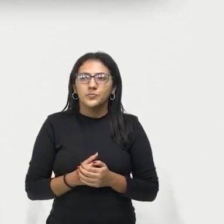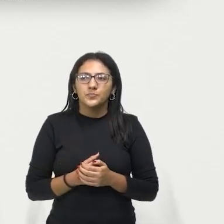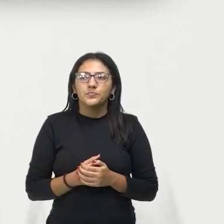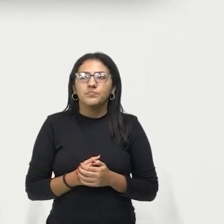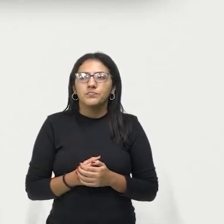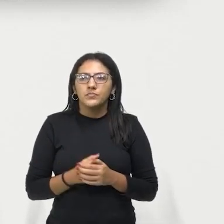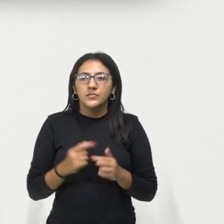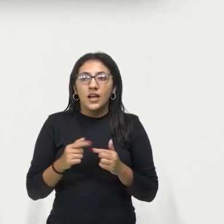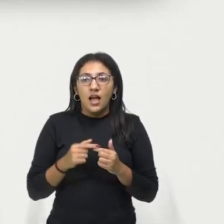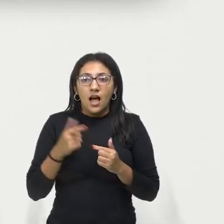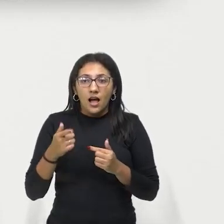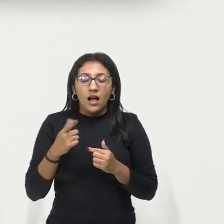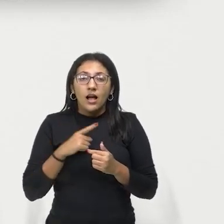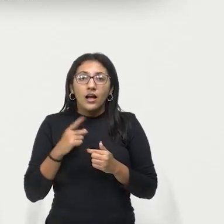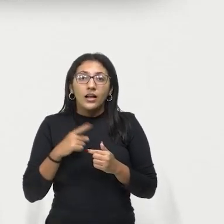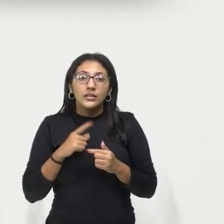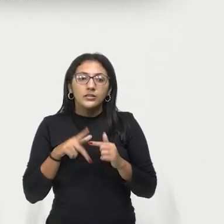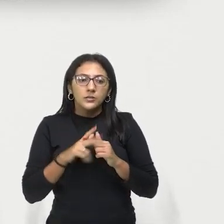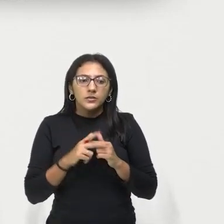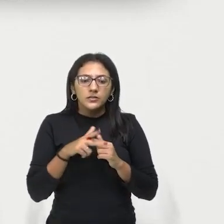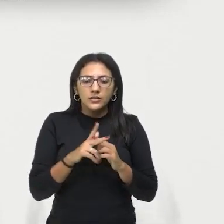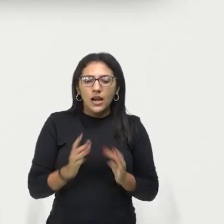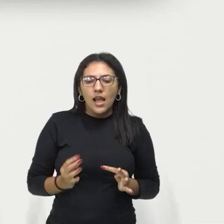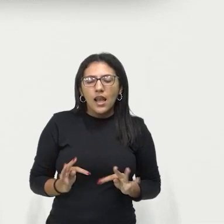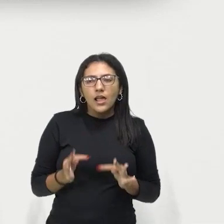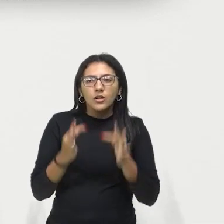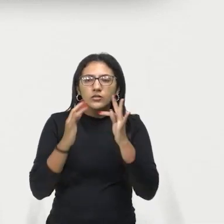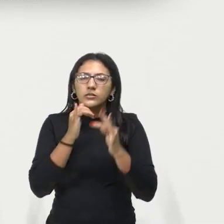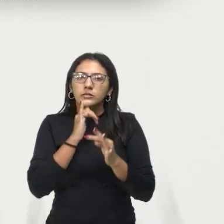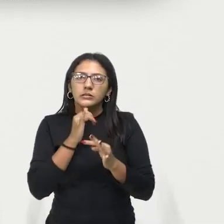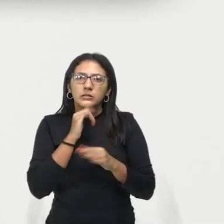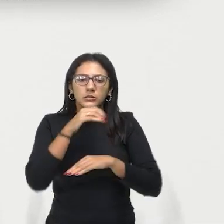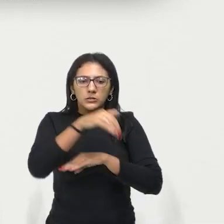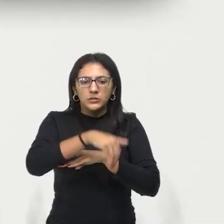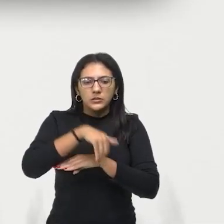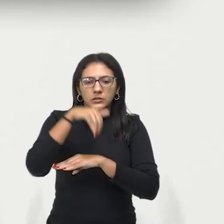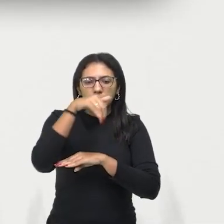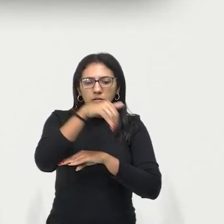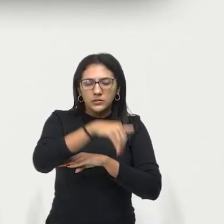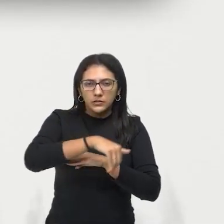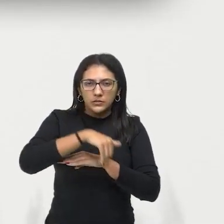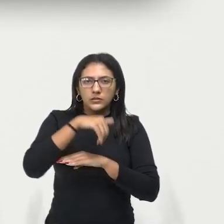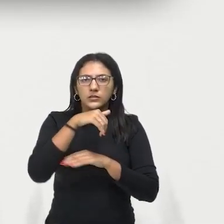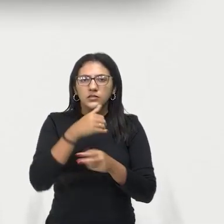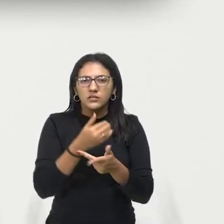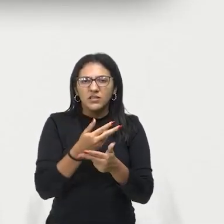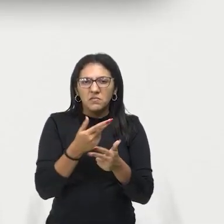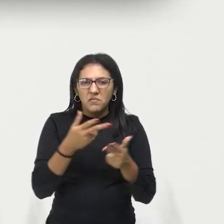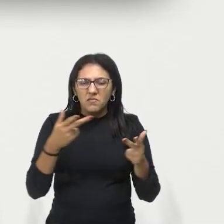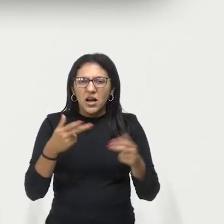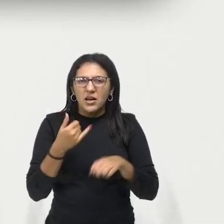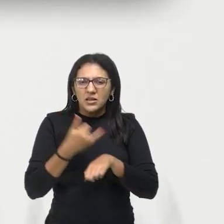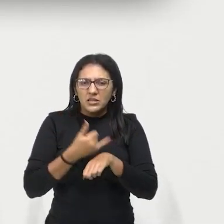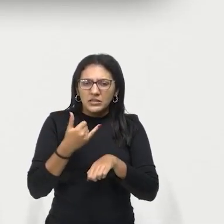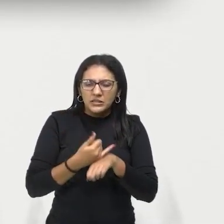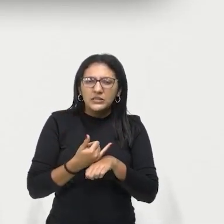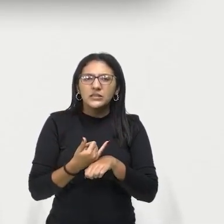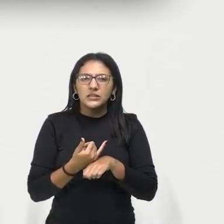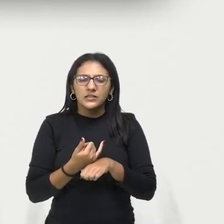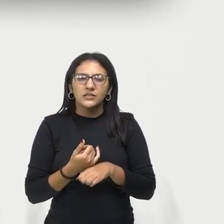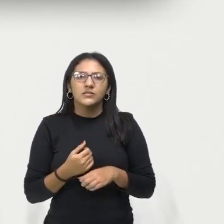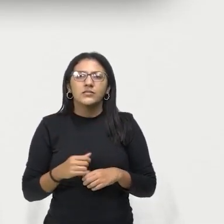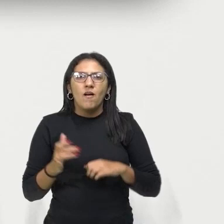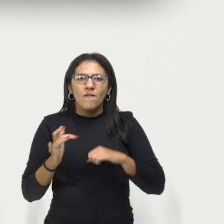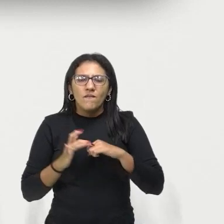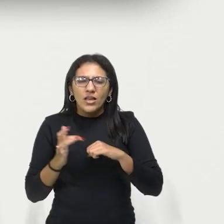aí de indústria química também. Além de peças e equipamentos eletrônicos, como